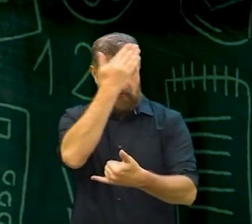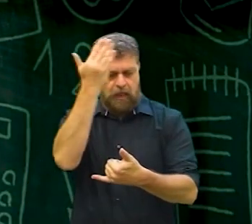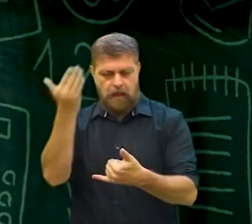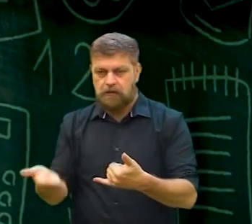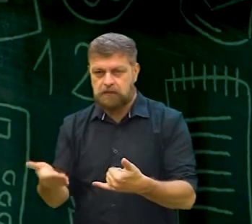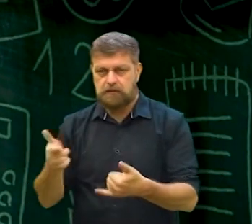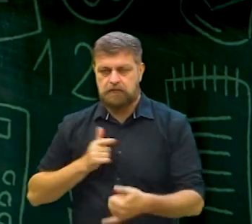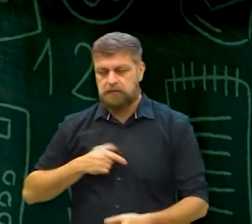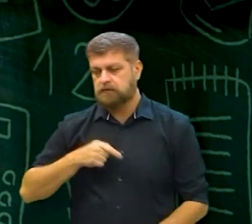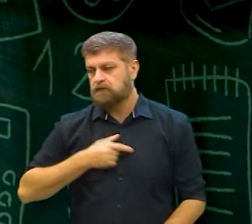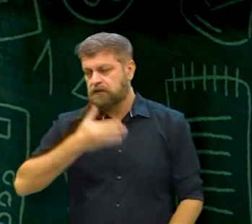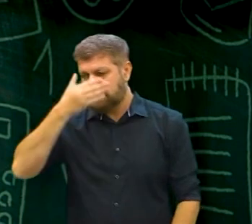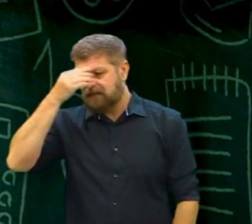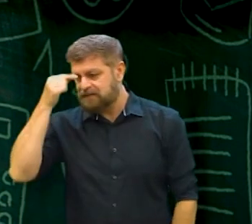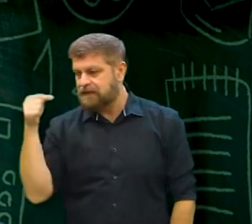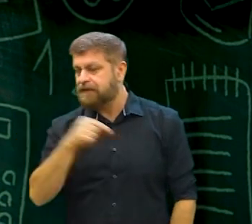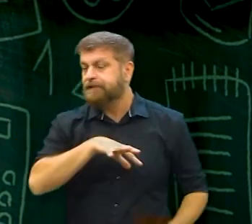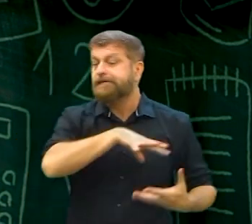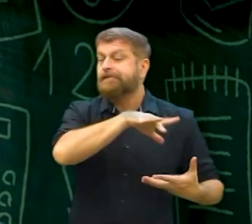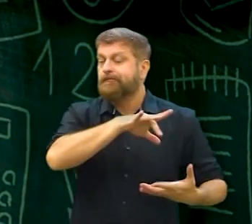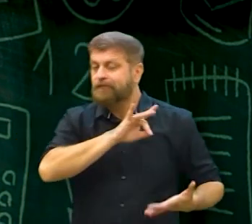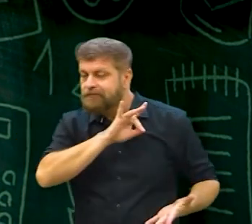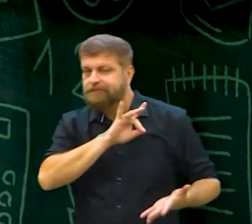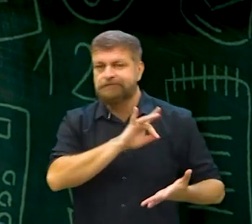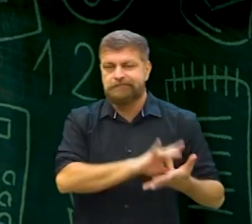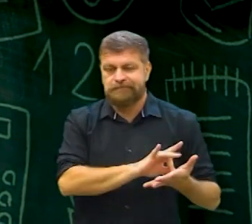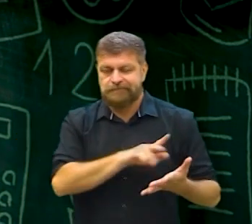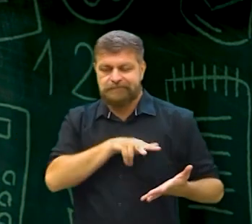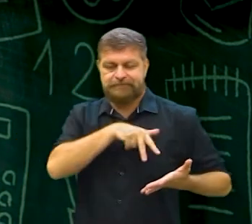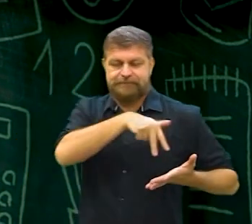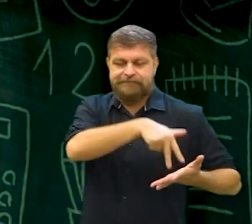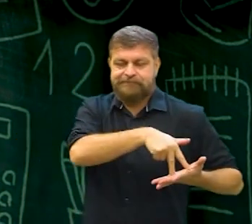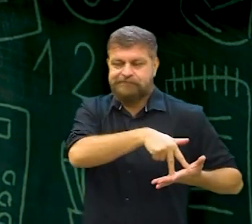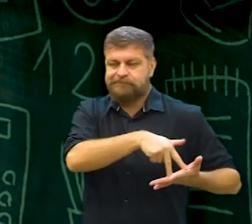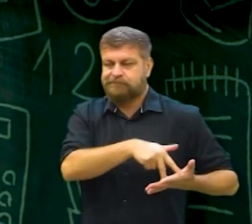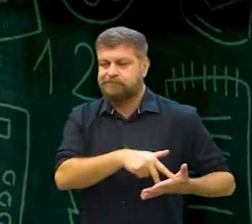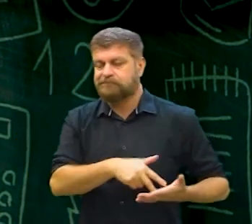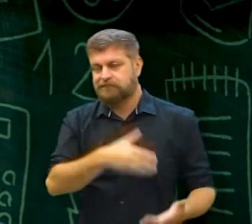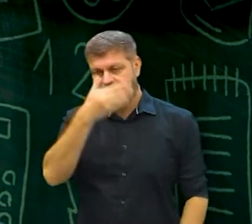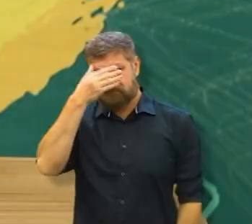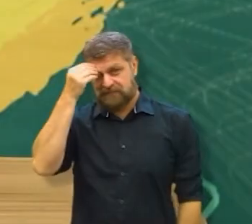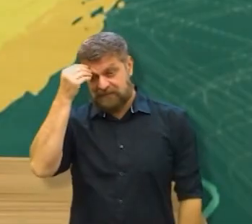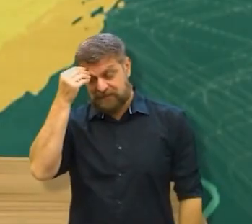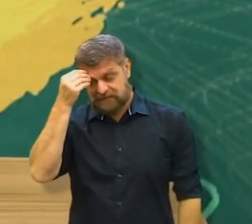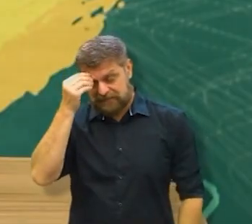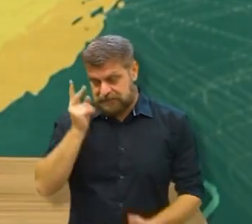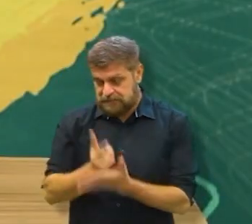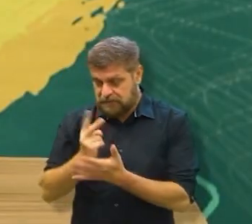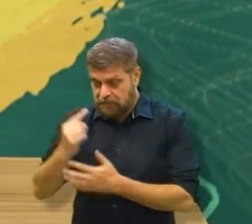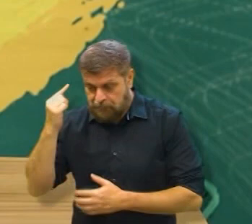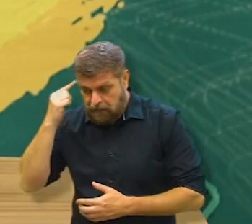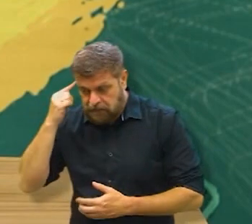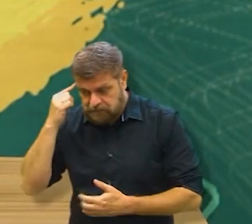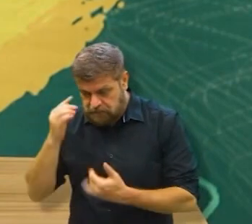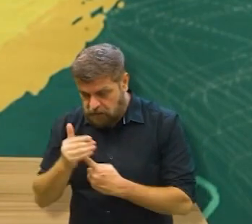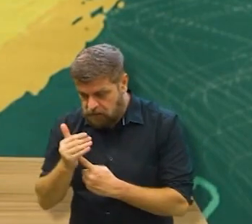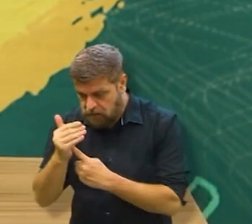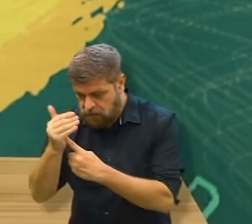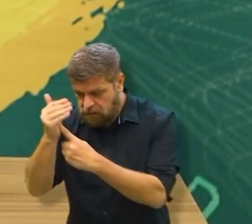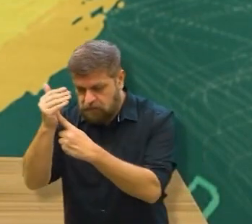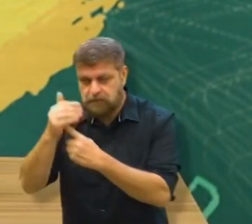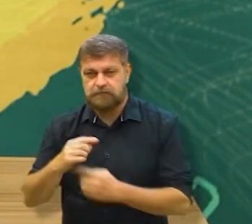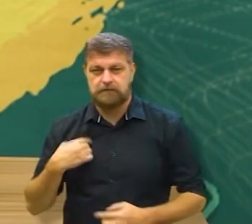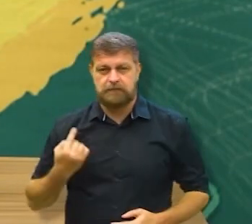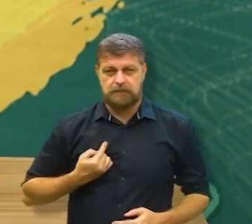na tecnologia e vai embora, esquece também que tem mundo além da tecnologia. Então, imagino,